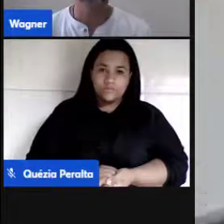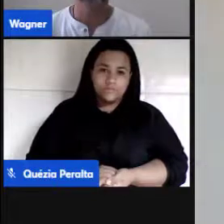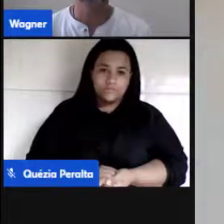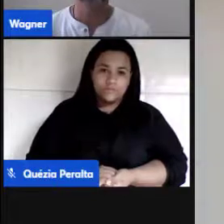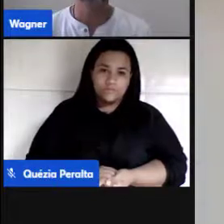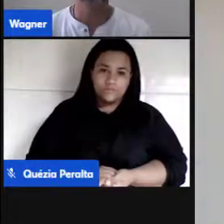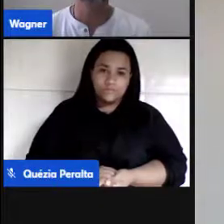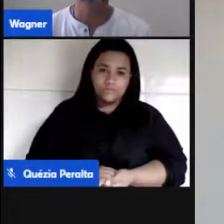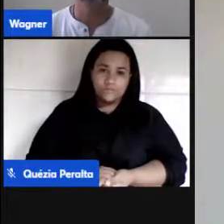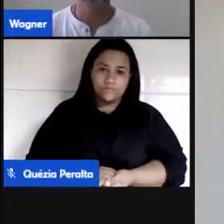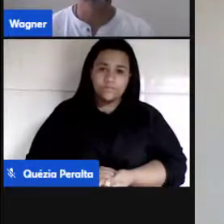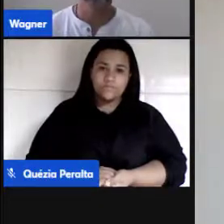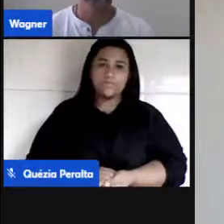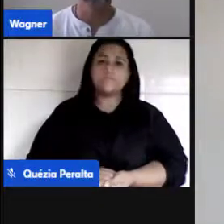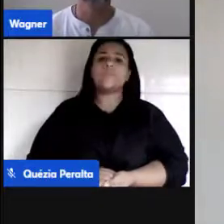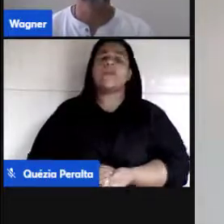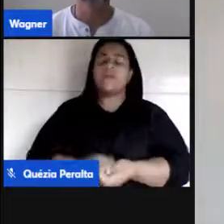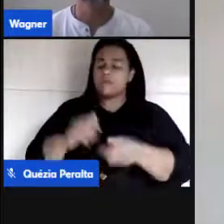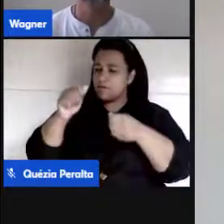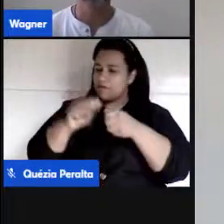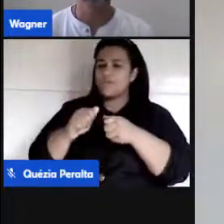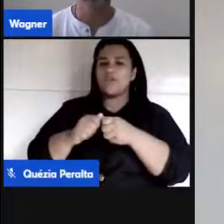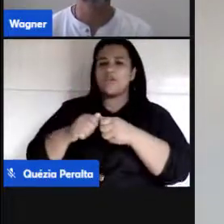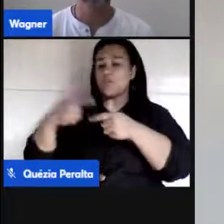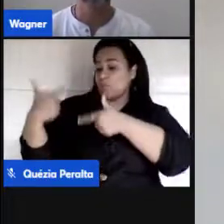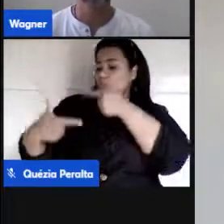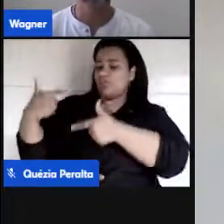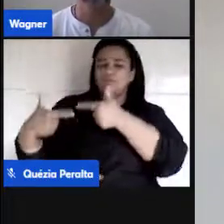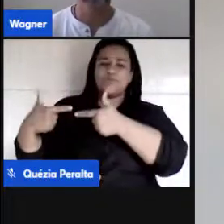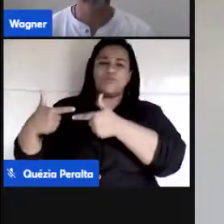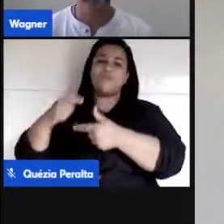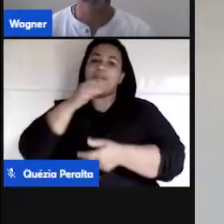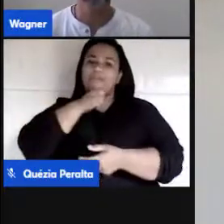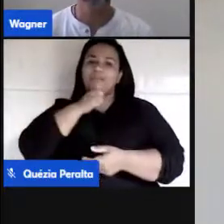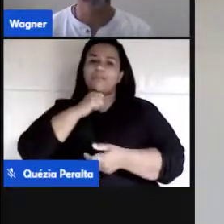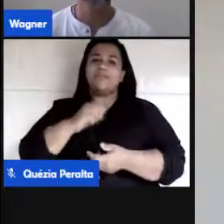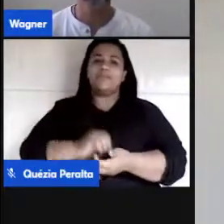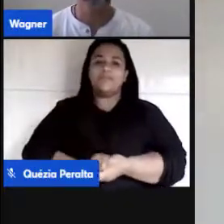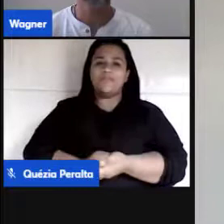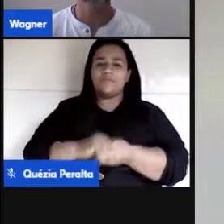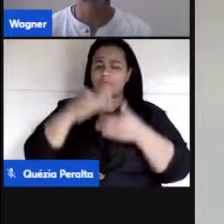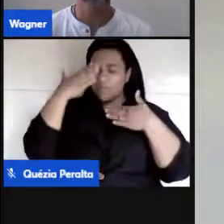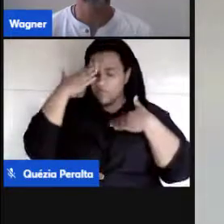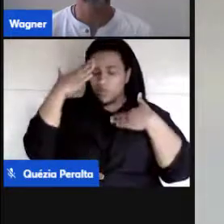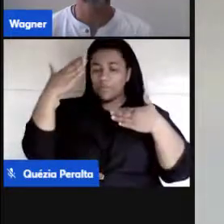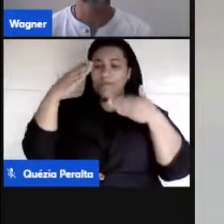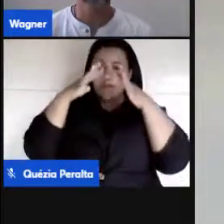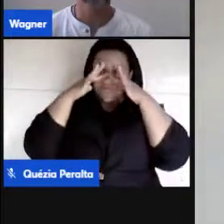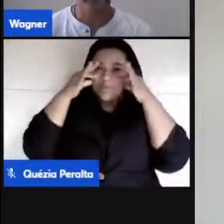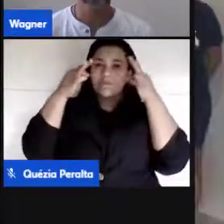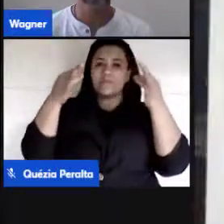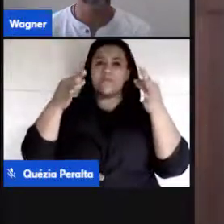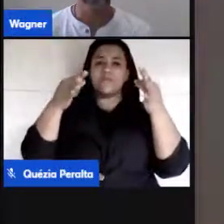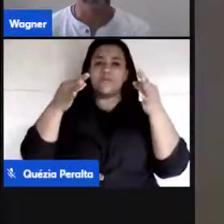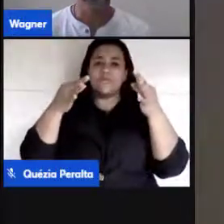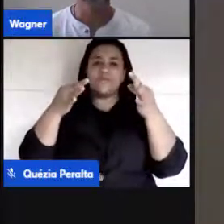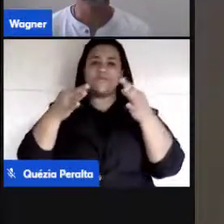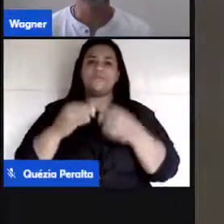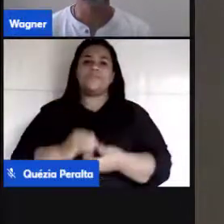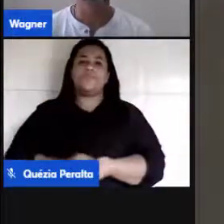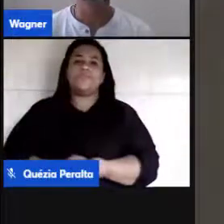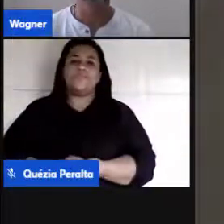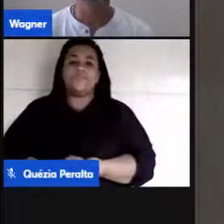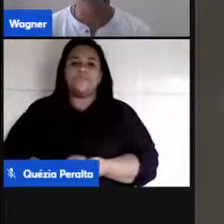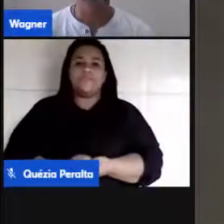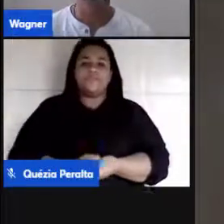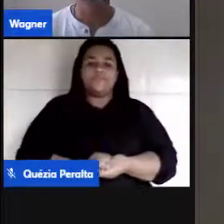Com isso, está feito o jogo da velha. Muito obrigado pela atenção de vocês e até a próxima. Nesta